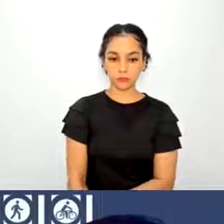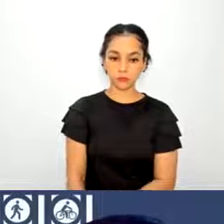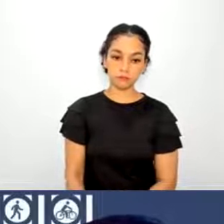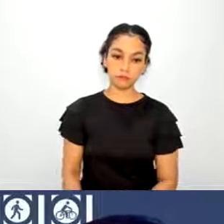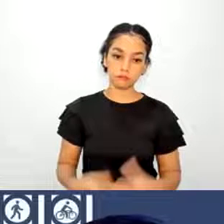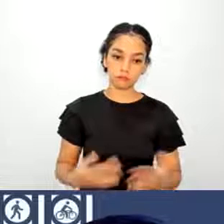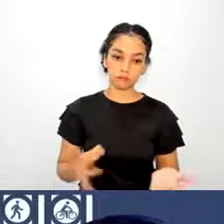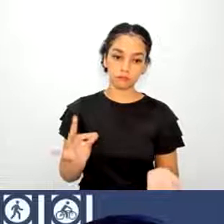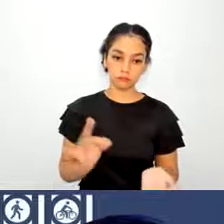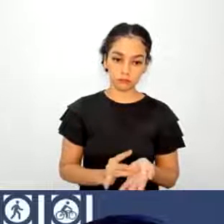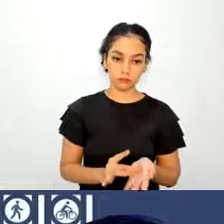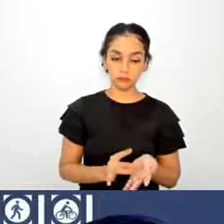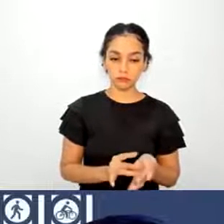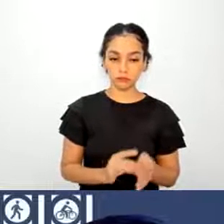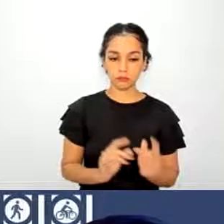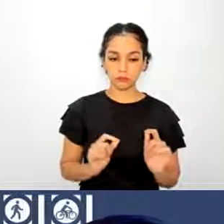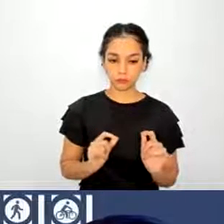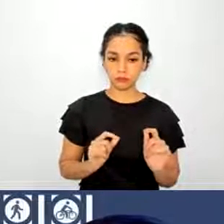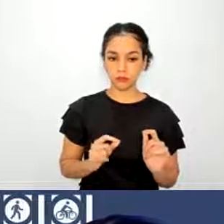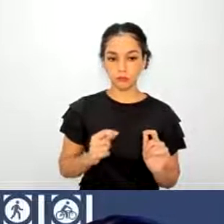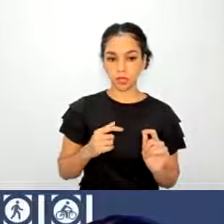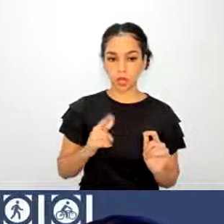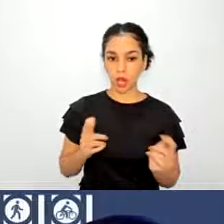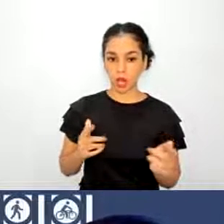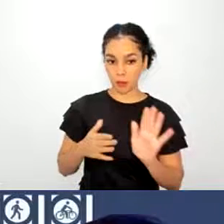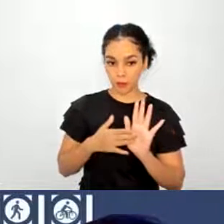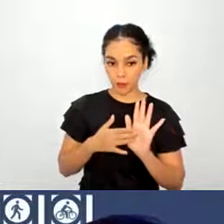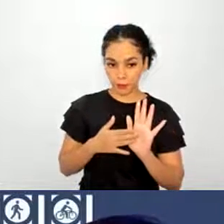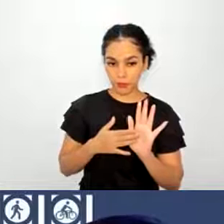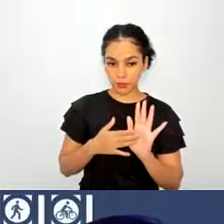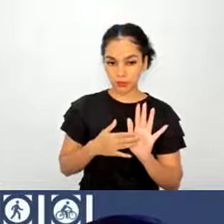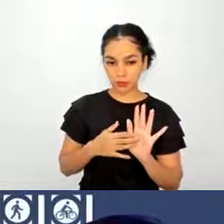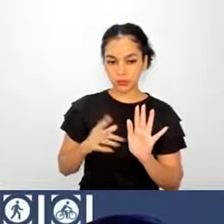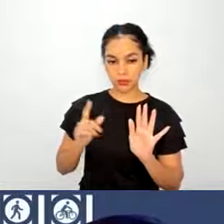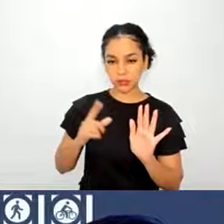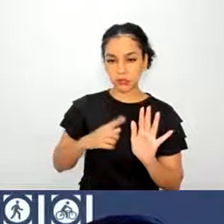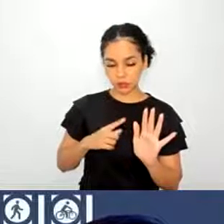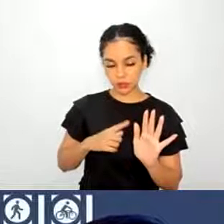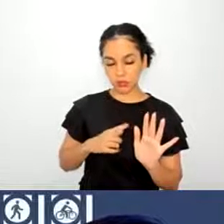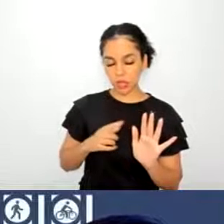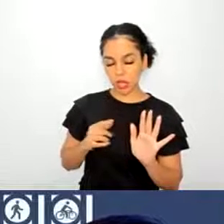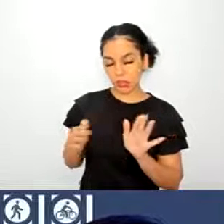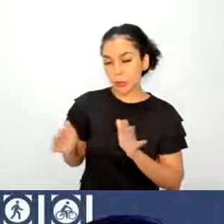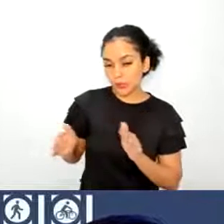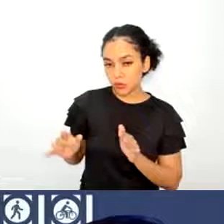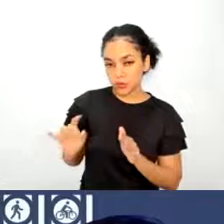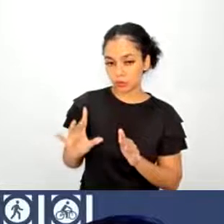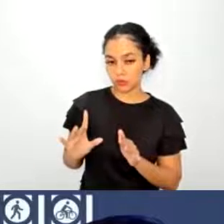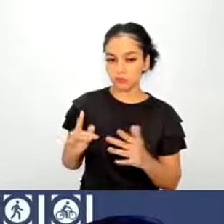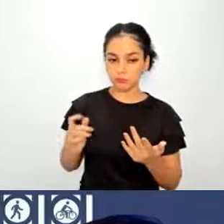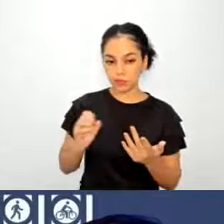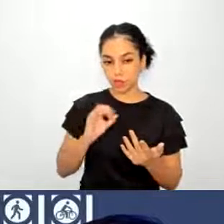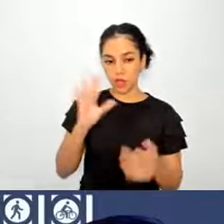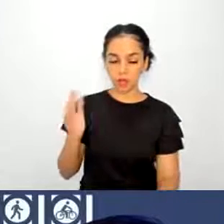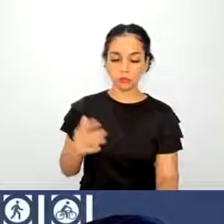situação expectante, né? A proposta é que ela seja temporária mesmo. E aí, Perfeito. claro, quanto mais verde, mais espaço